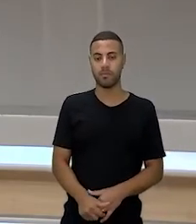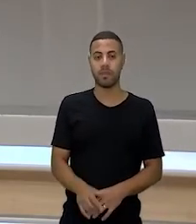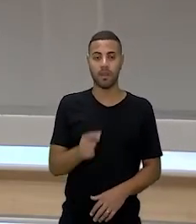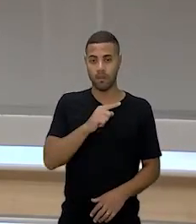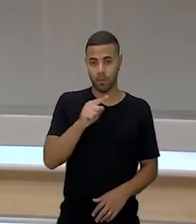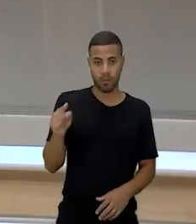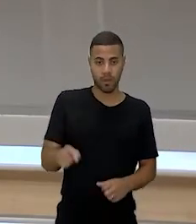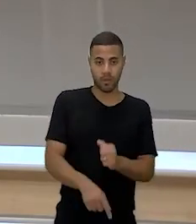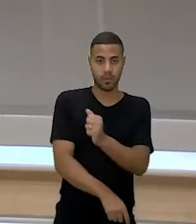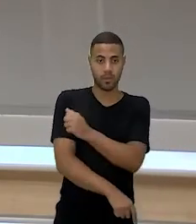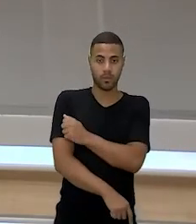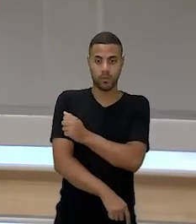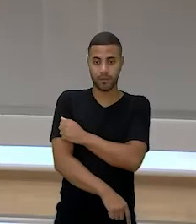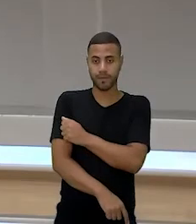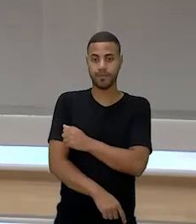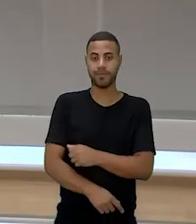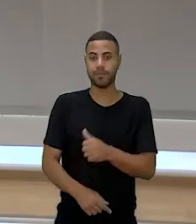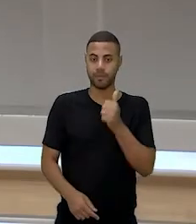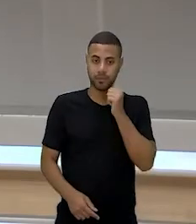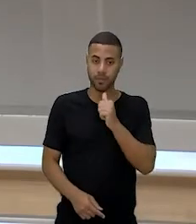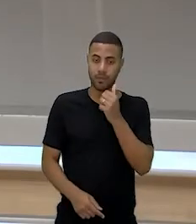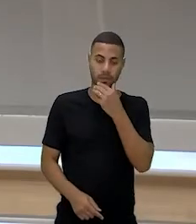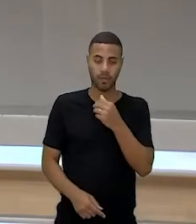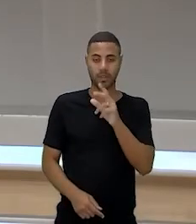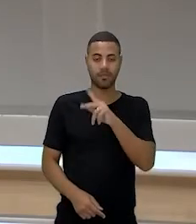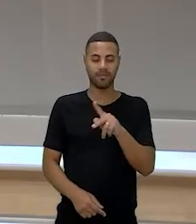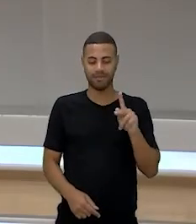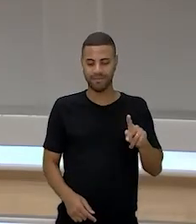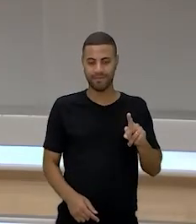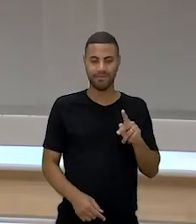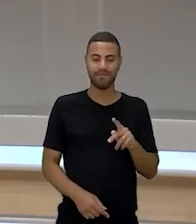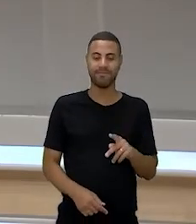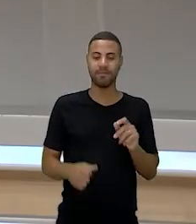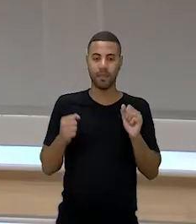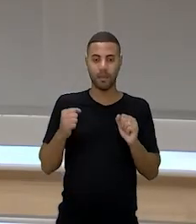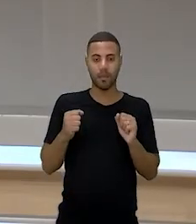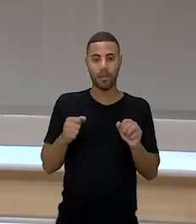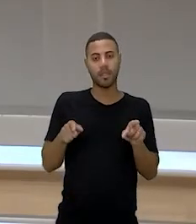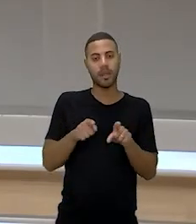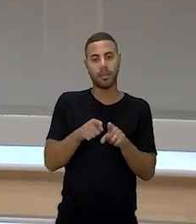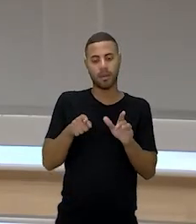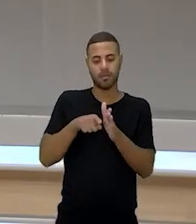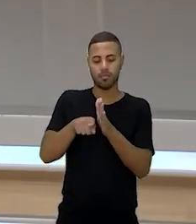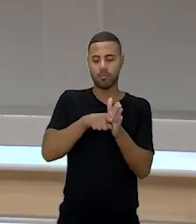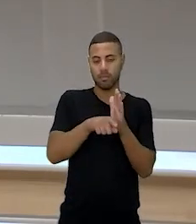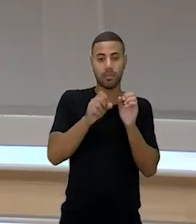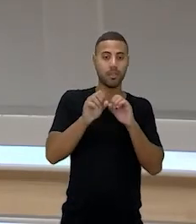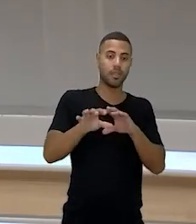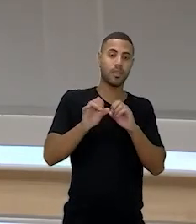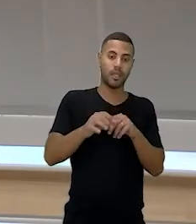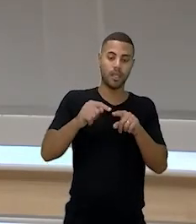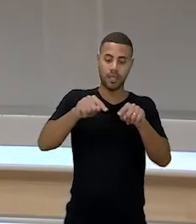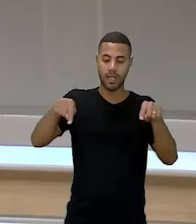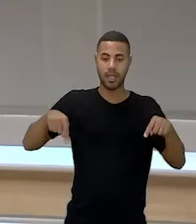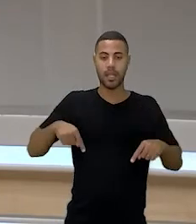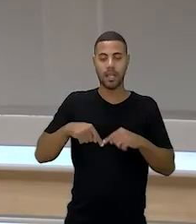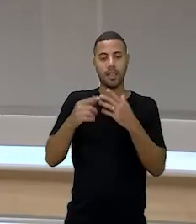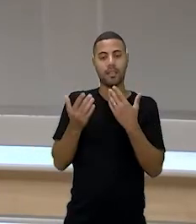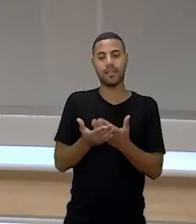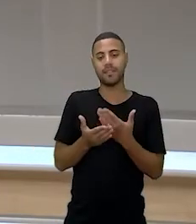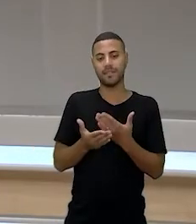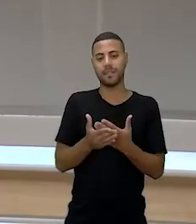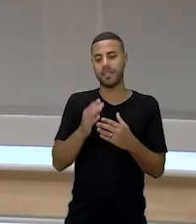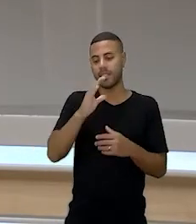estudante aí, no caso, você estudante, você professor, pode estar abordando essa questão também do calcário na sala de aula